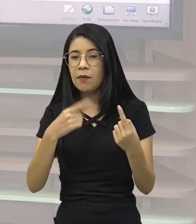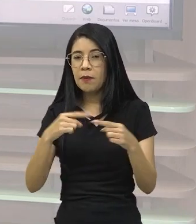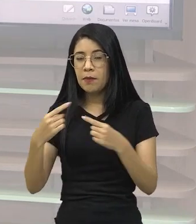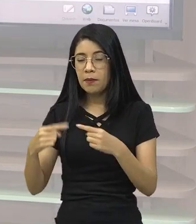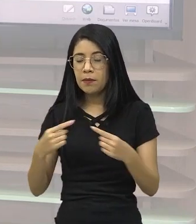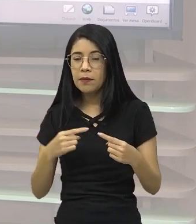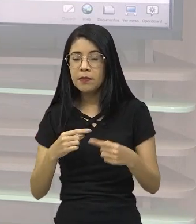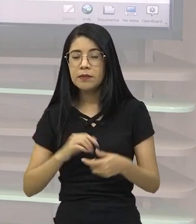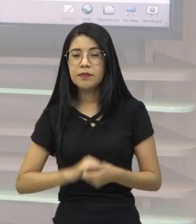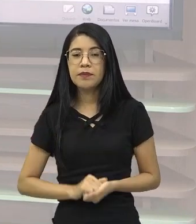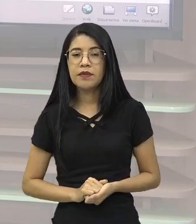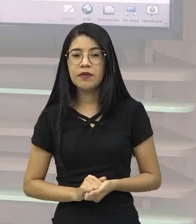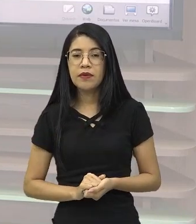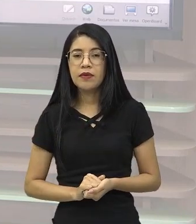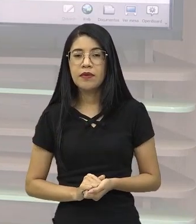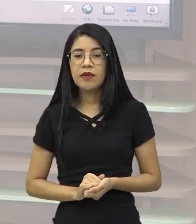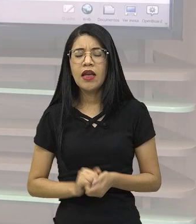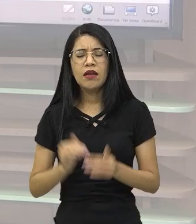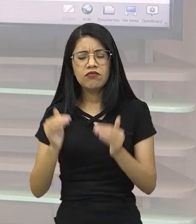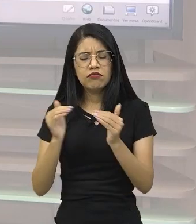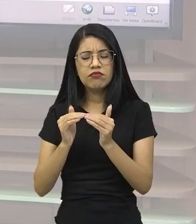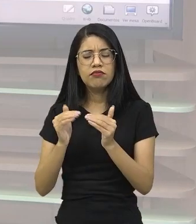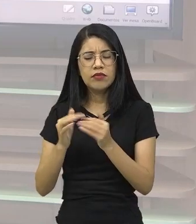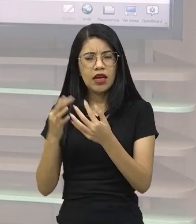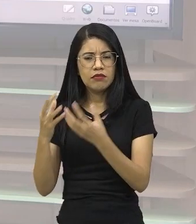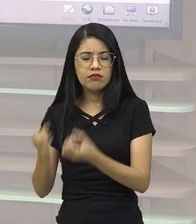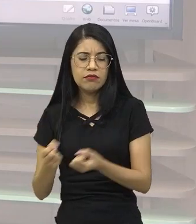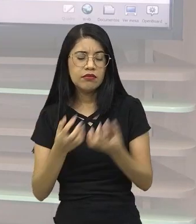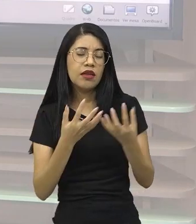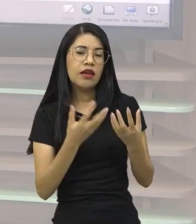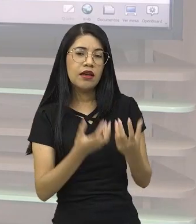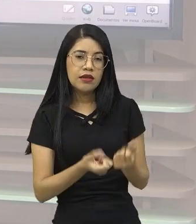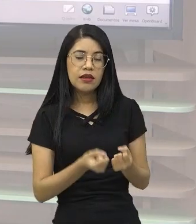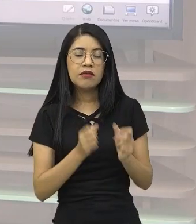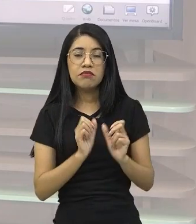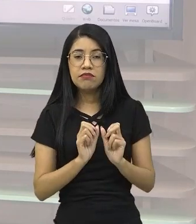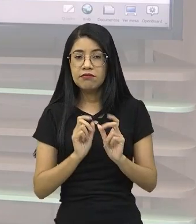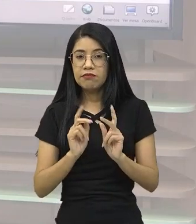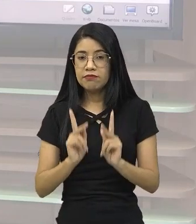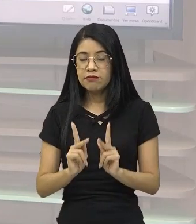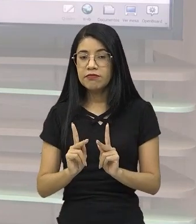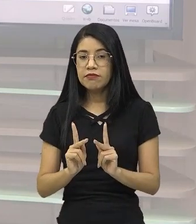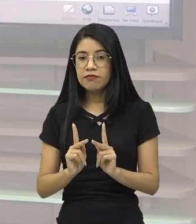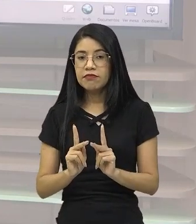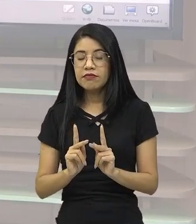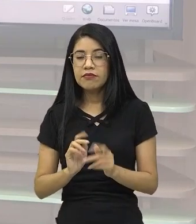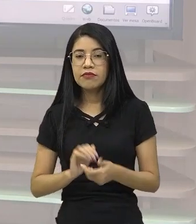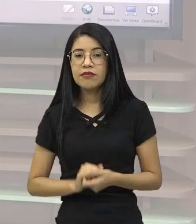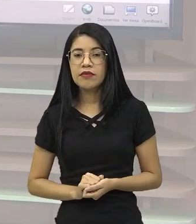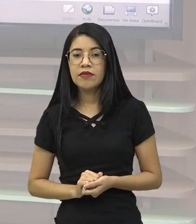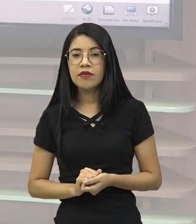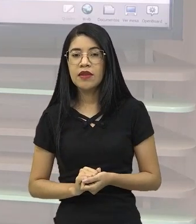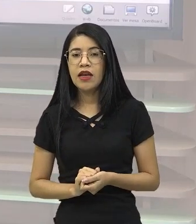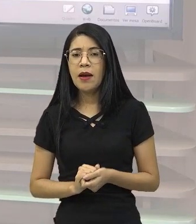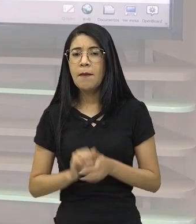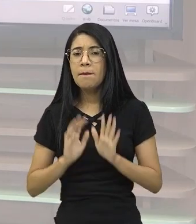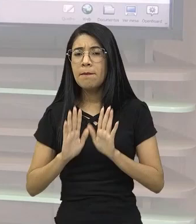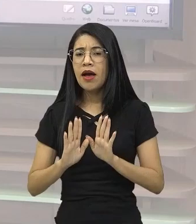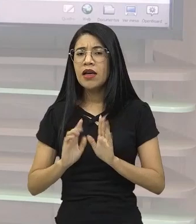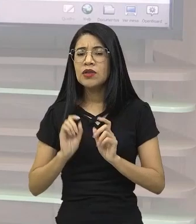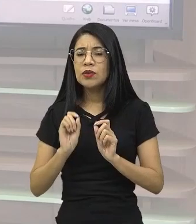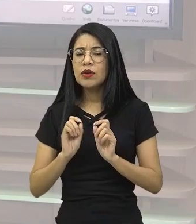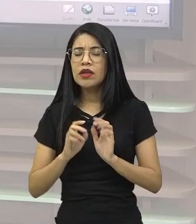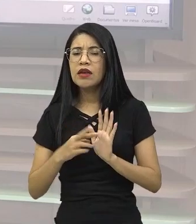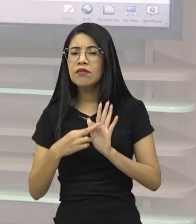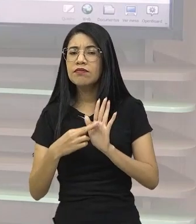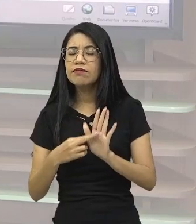elas. E ela disse assim, aí concordaram, tá bem? Então concordaram. E aí qual era o sinal para que a águia não